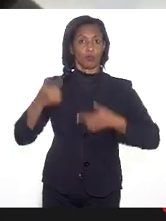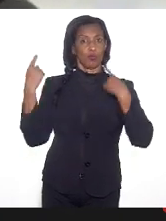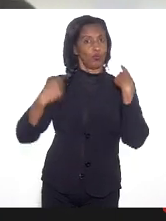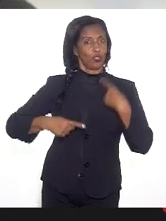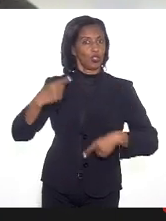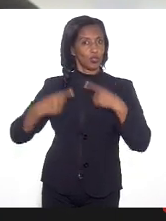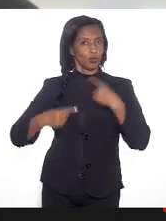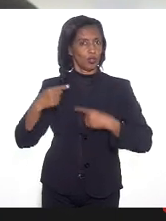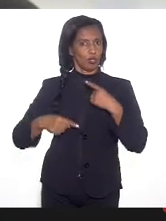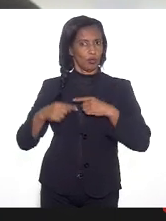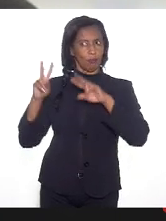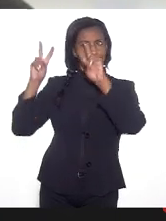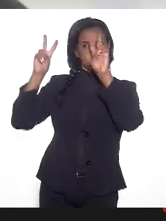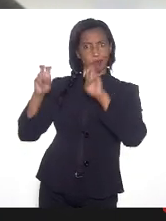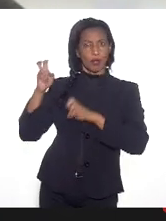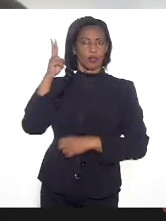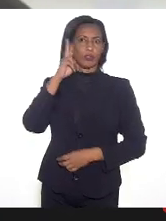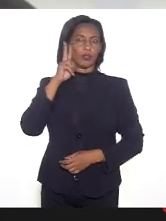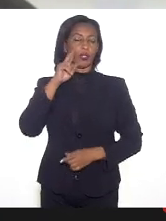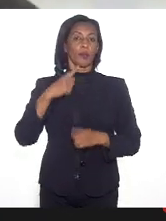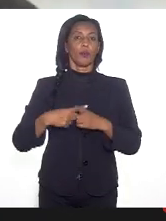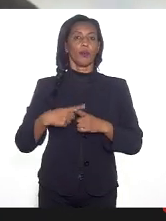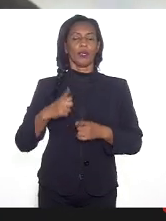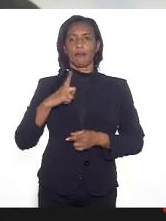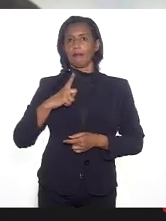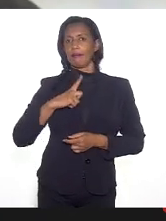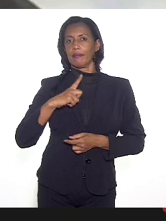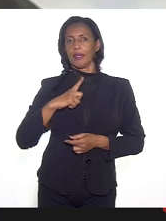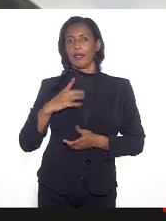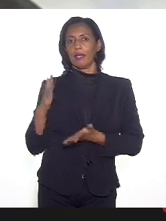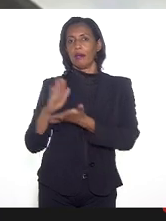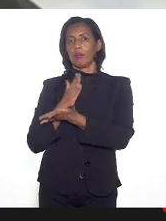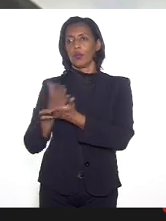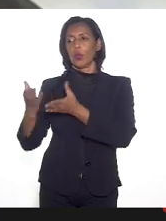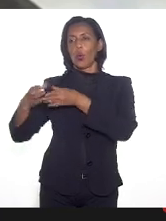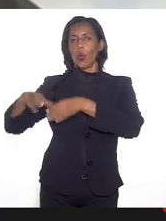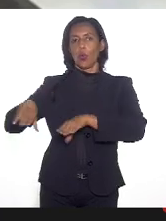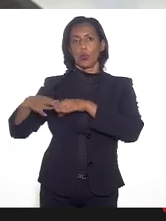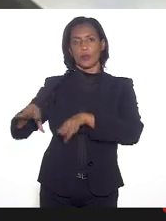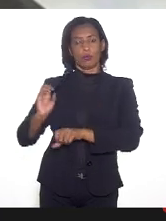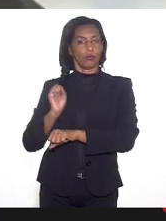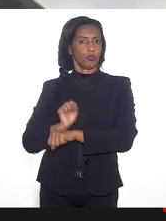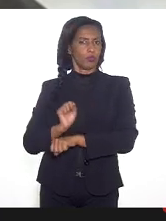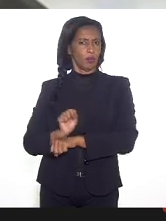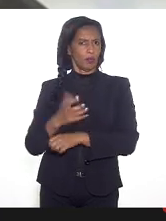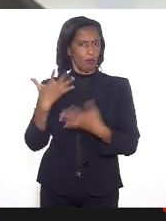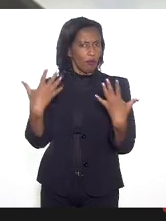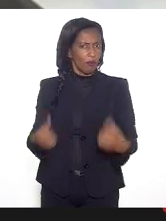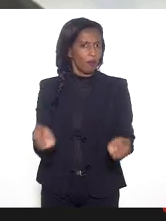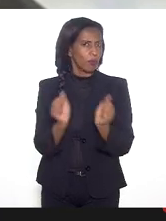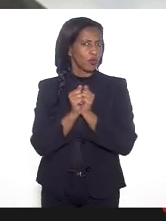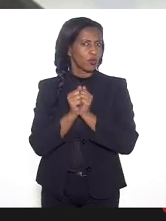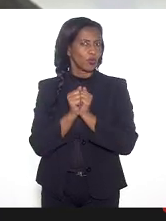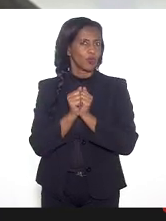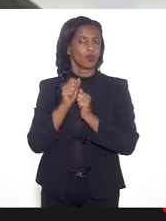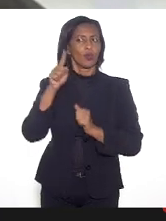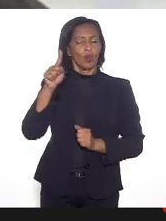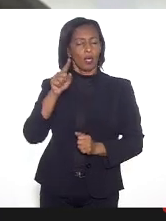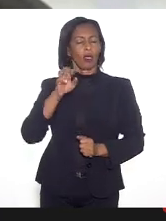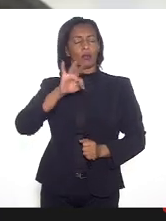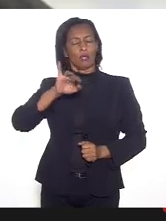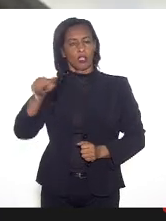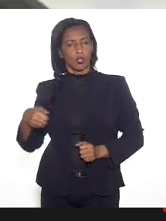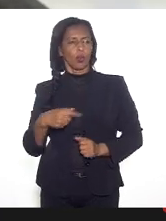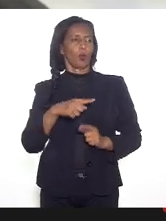as questões de história, porque ainda haveria alguns concursados aguardando. Então, vamos juntos, tanto no tribunal quanto